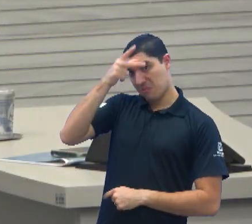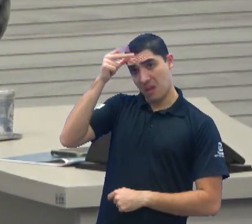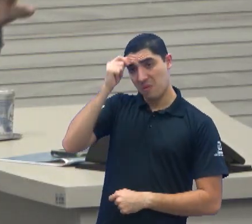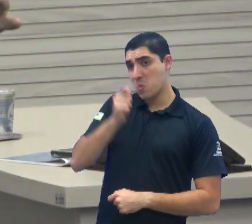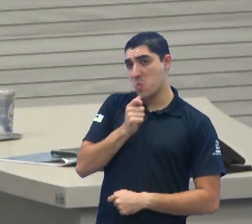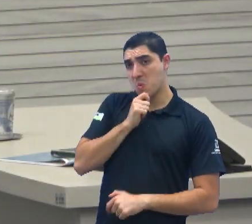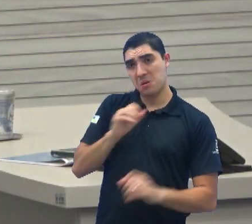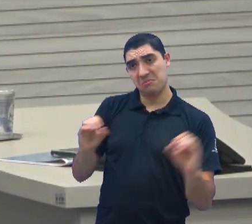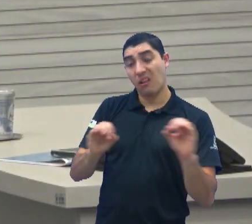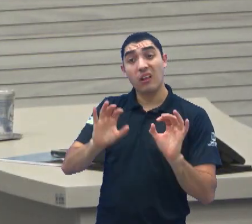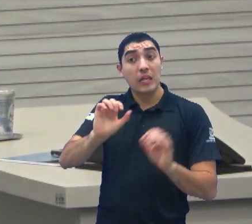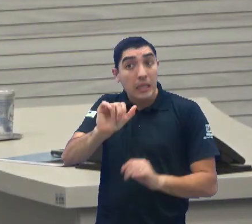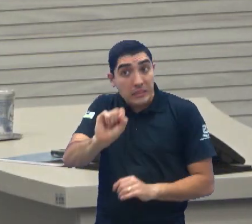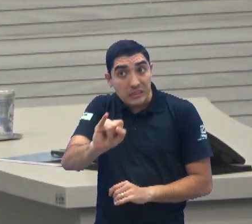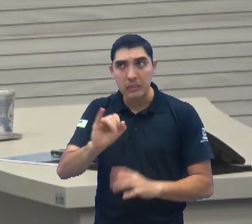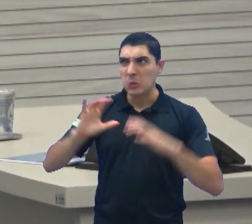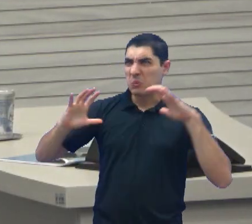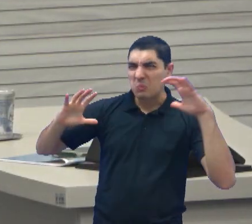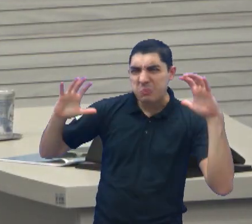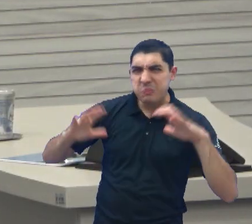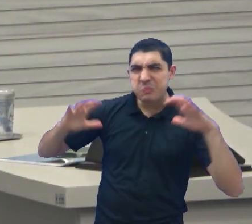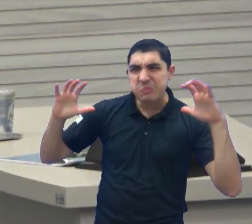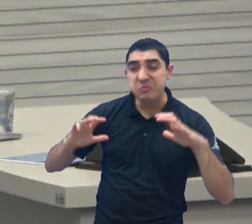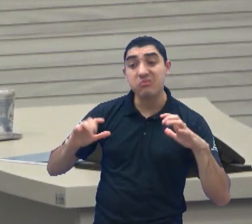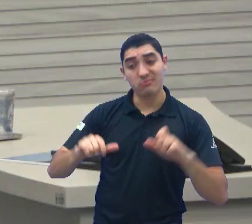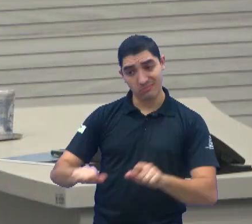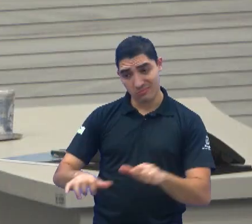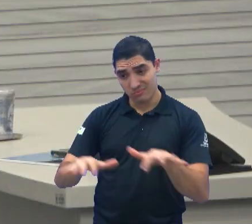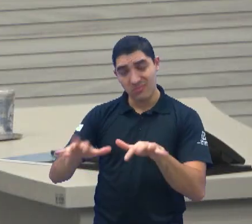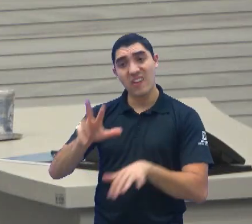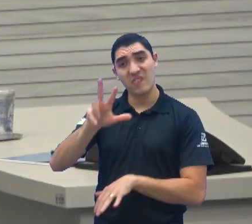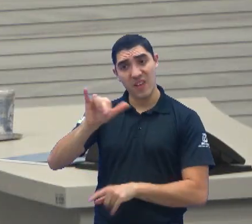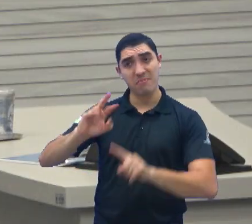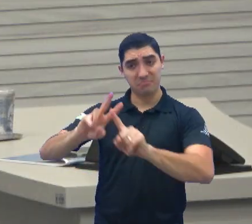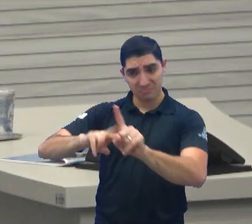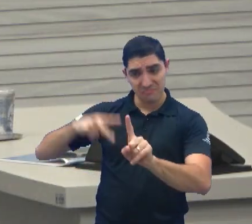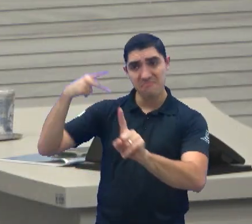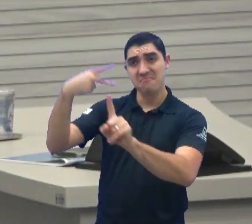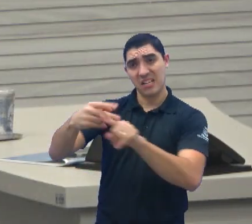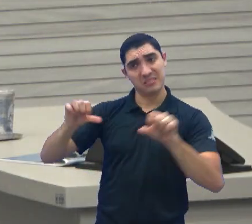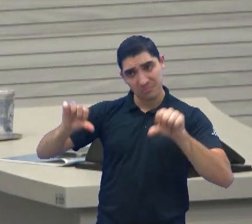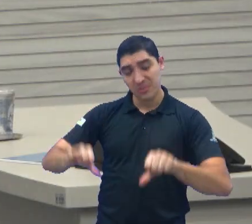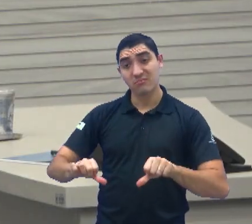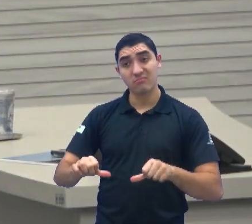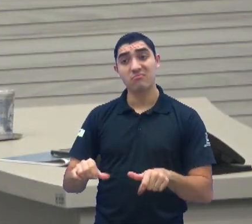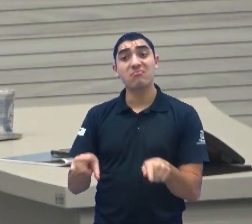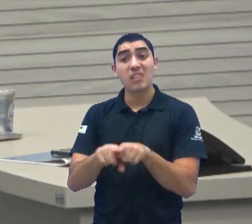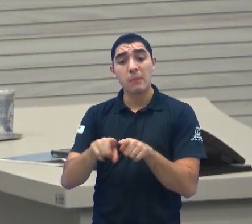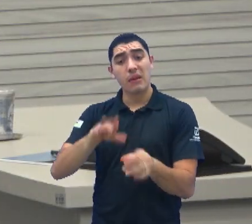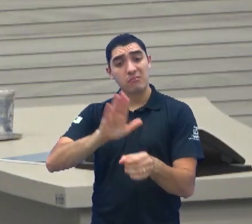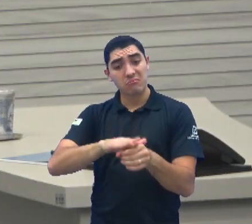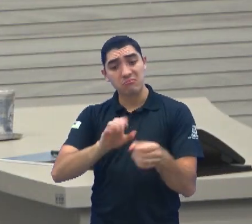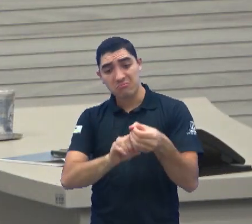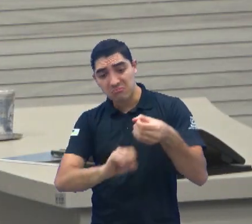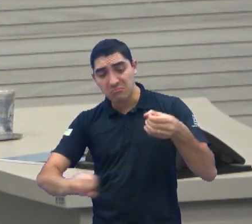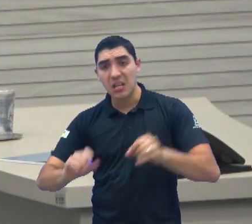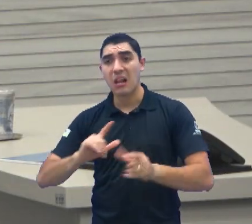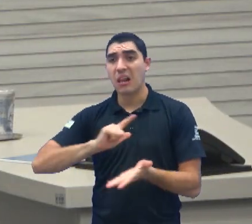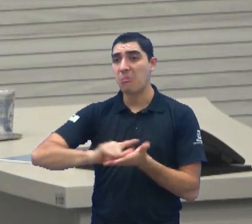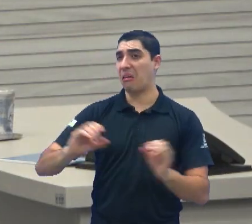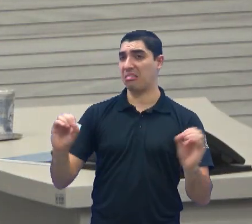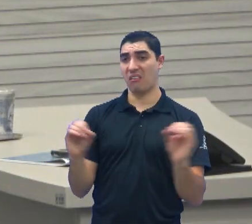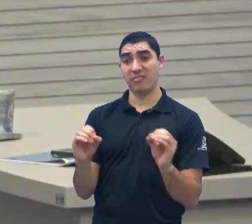acontecendo mais, e também ampliação de boca de lobo ali na região. e nada é respondido, nada é feito. É